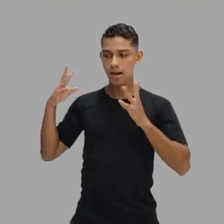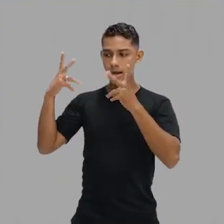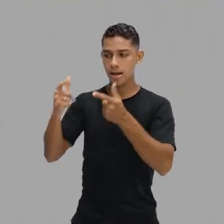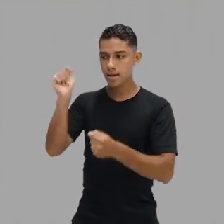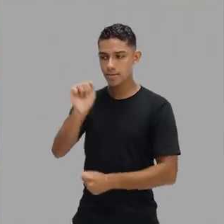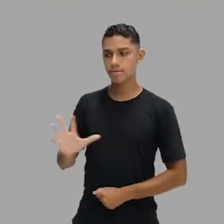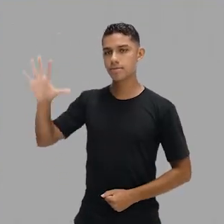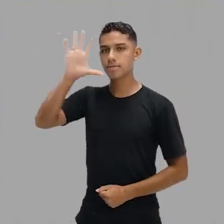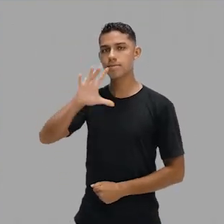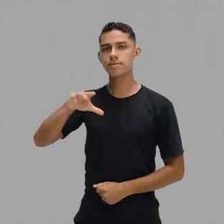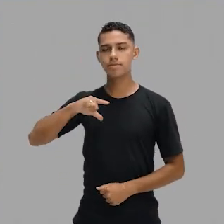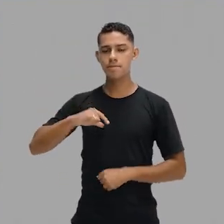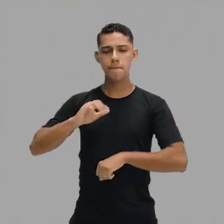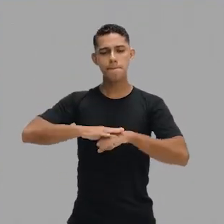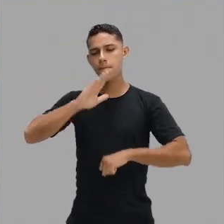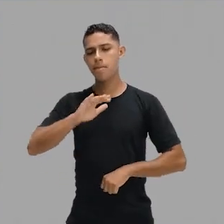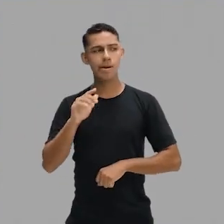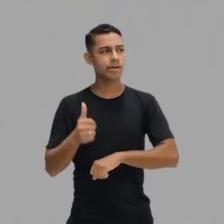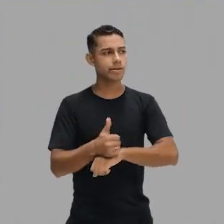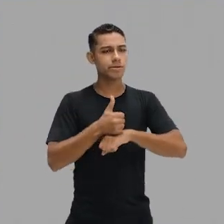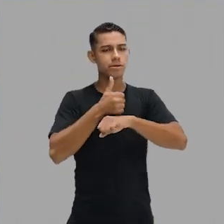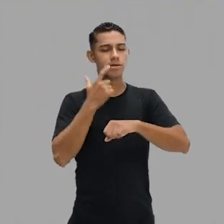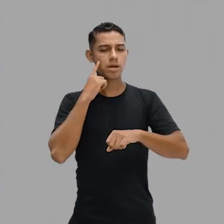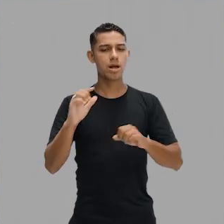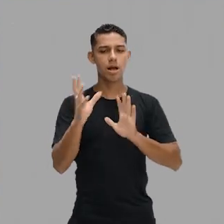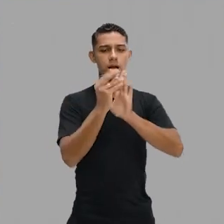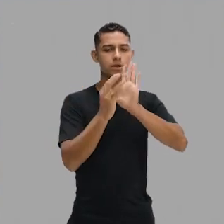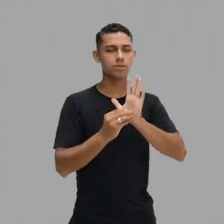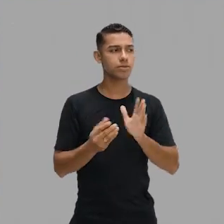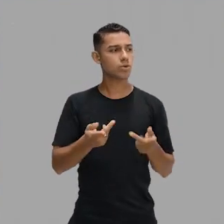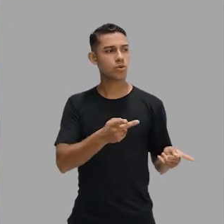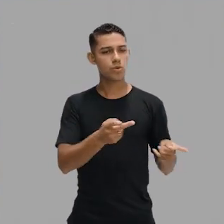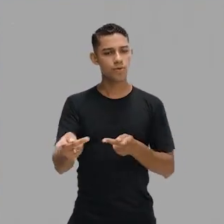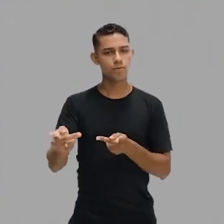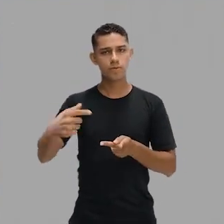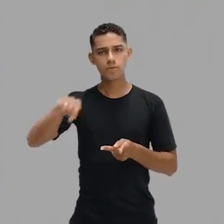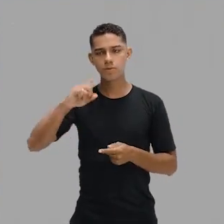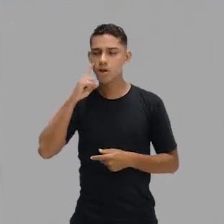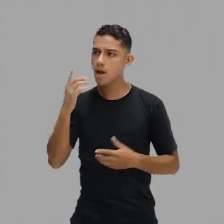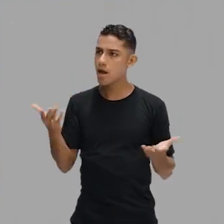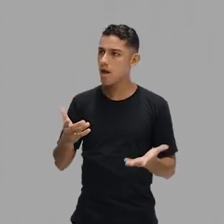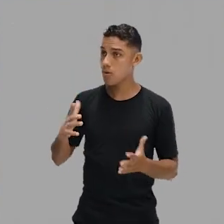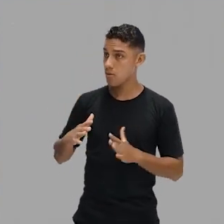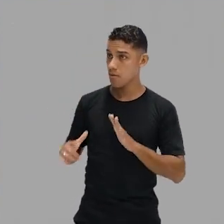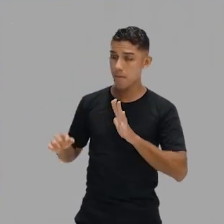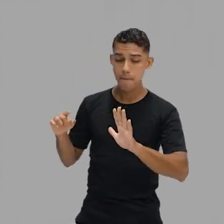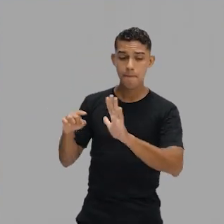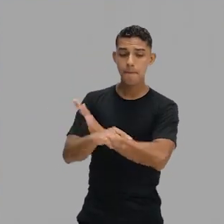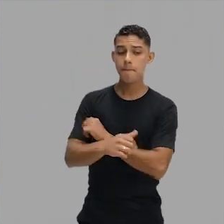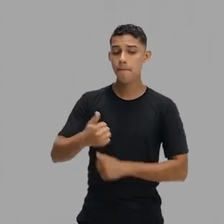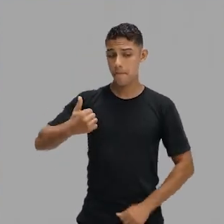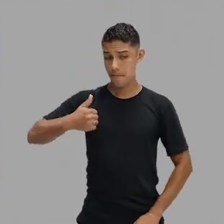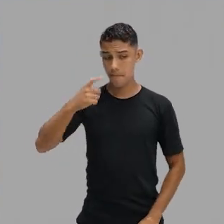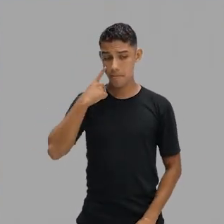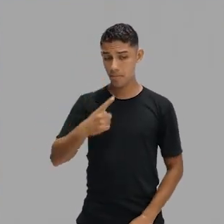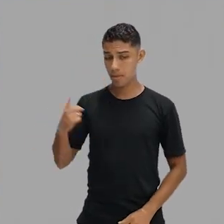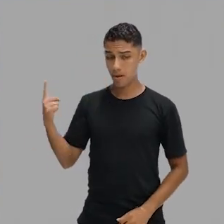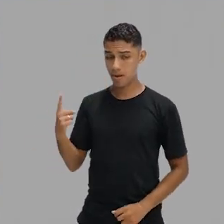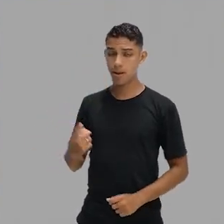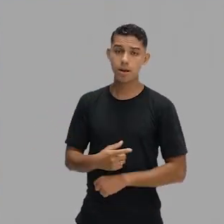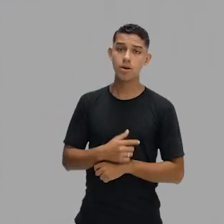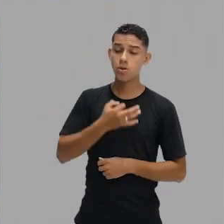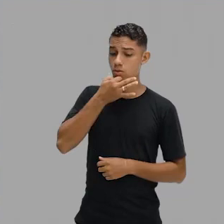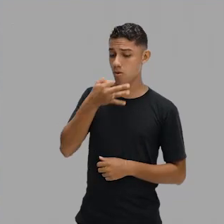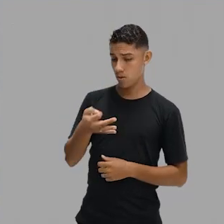ao assunto, tá? Então eu te convido a prestar atenção nesta primeira questão, tá? Que traz a seguinte proposição